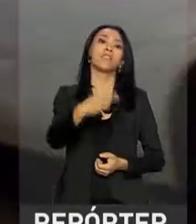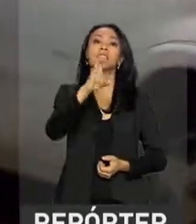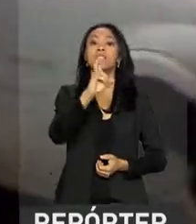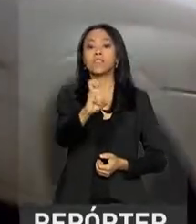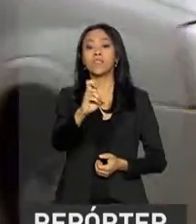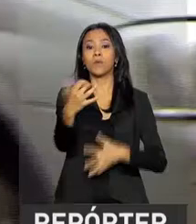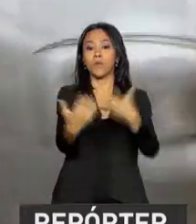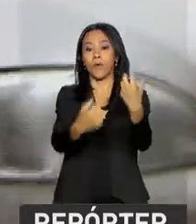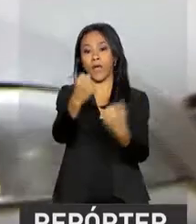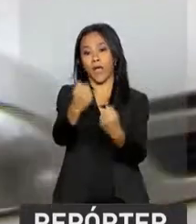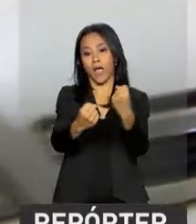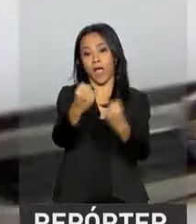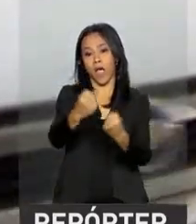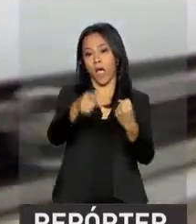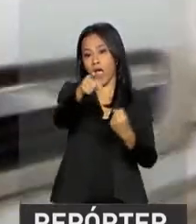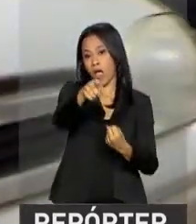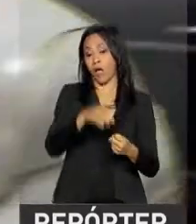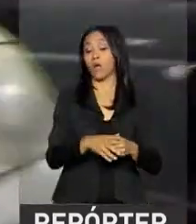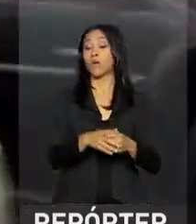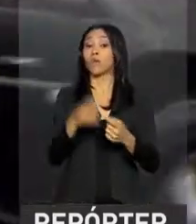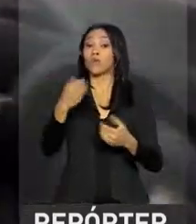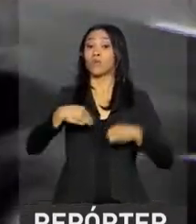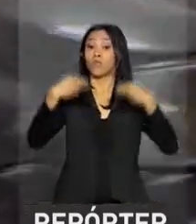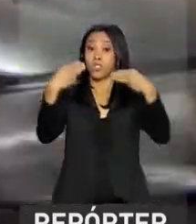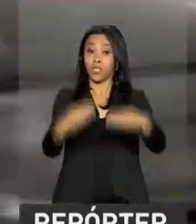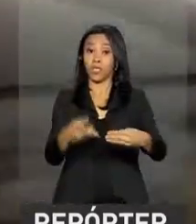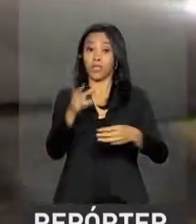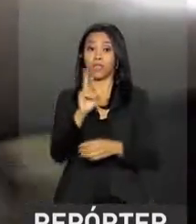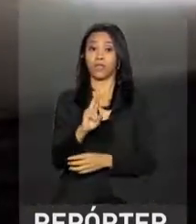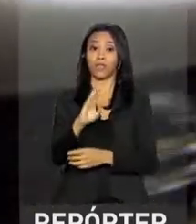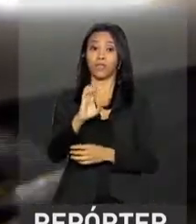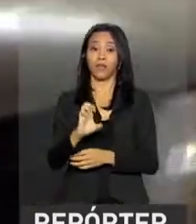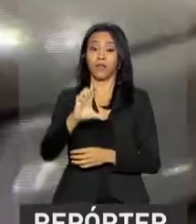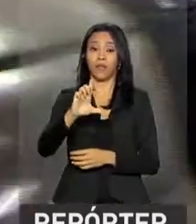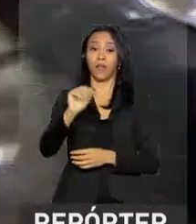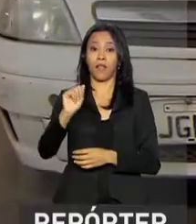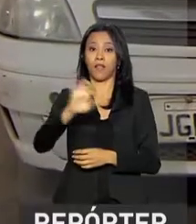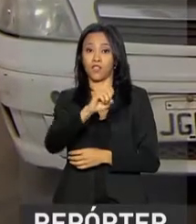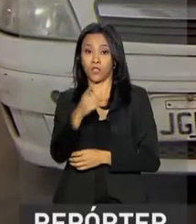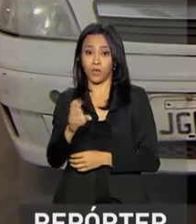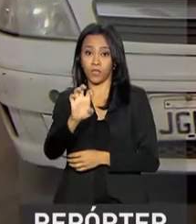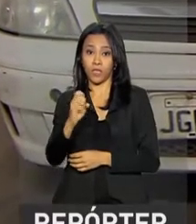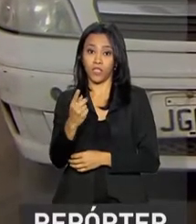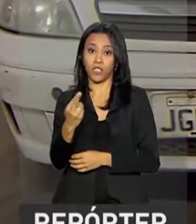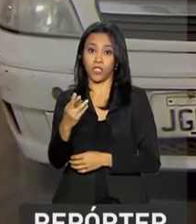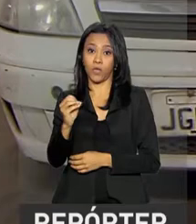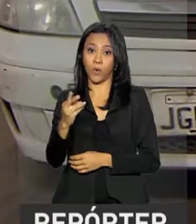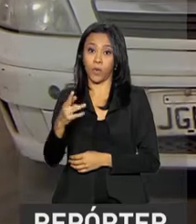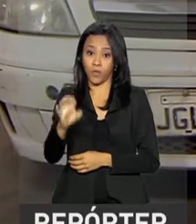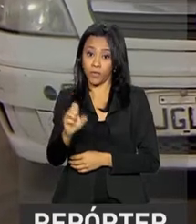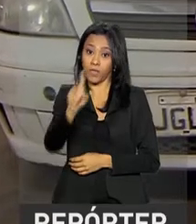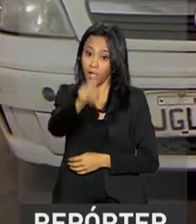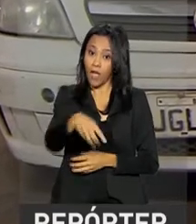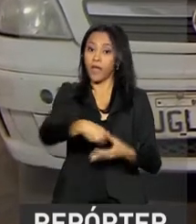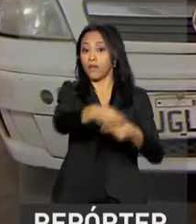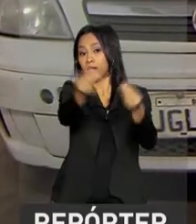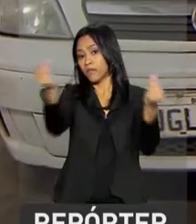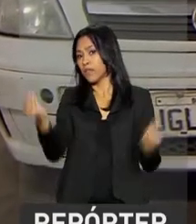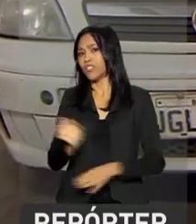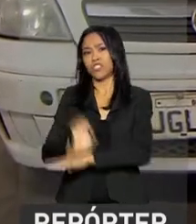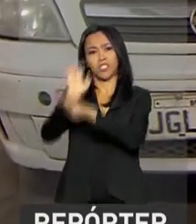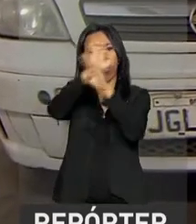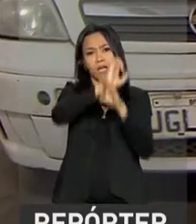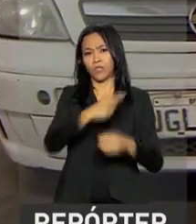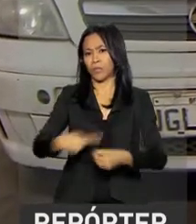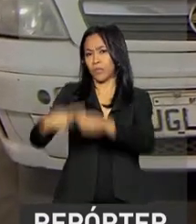carros do ministério das relações exteriores que vão ser doados pelo governo federal os destinatário são estados municípios